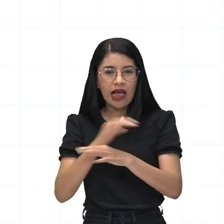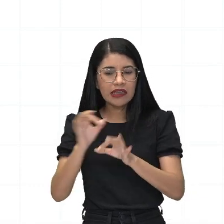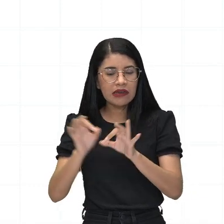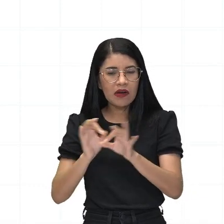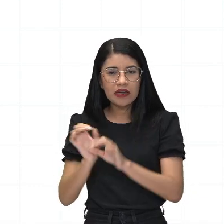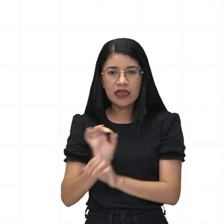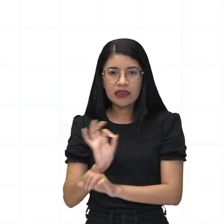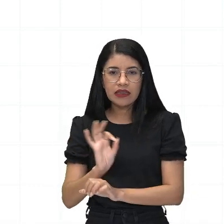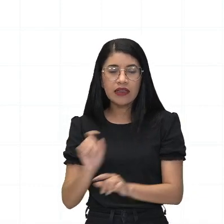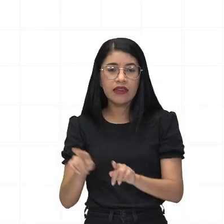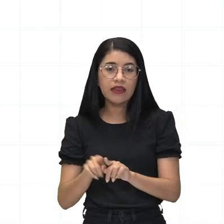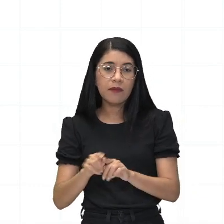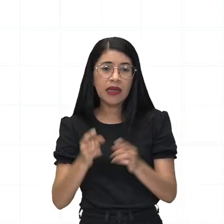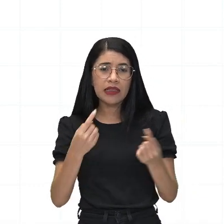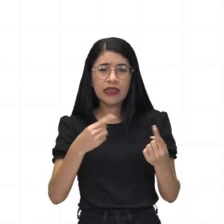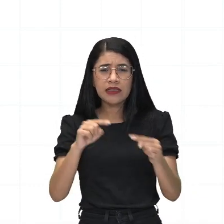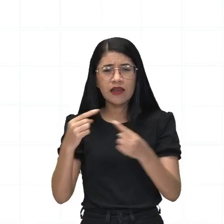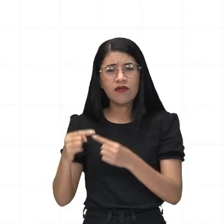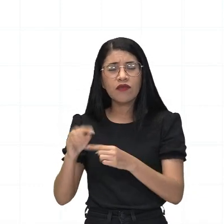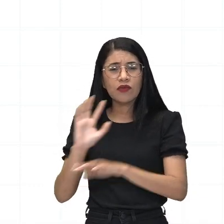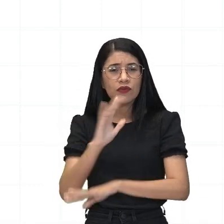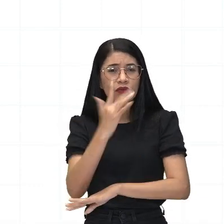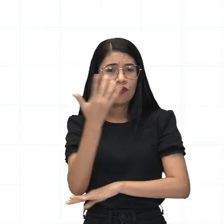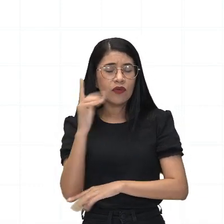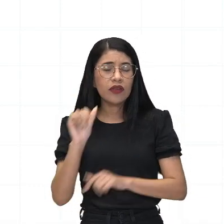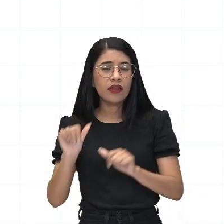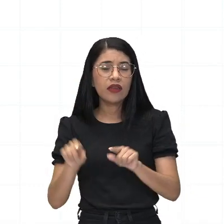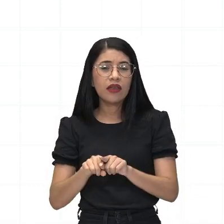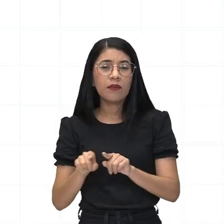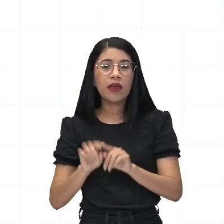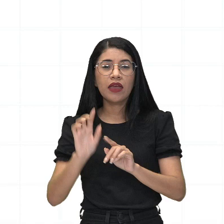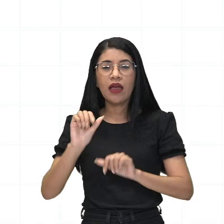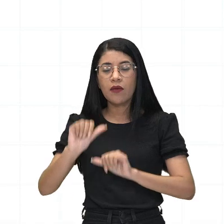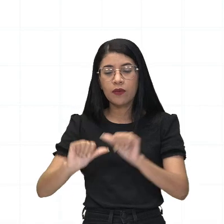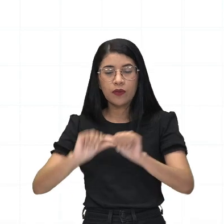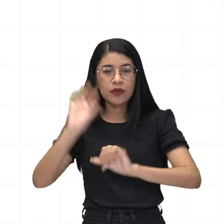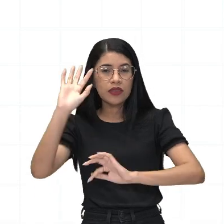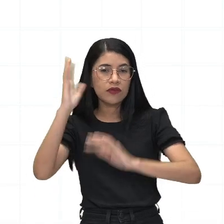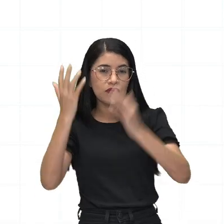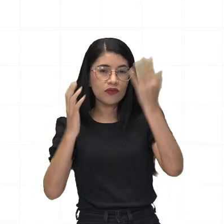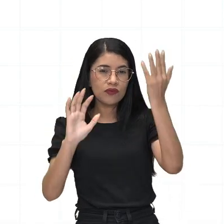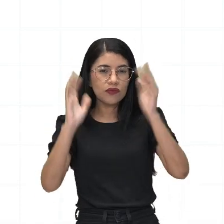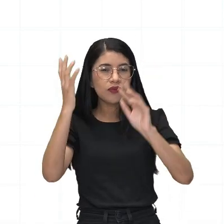desafios ambientais como alterações climáticas